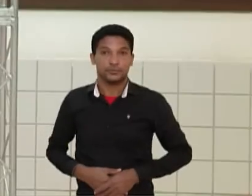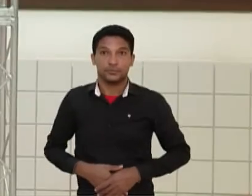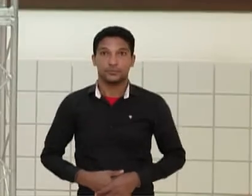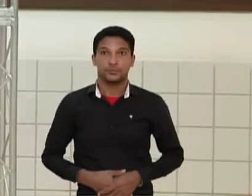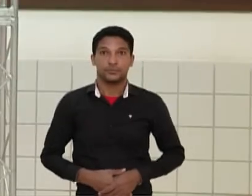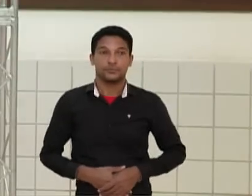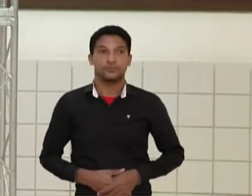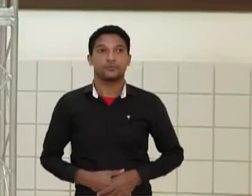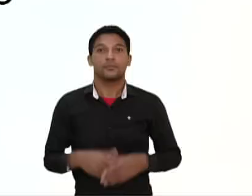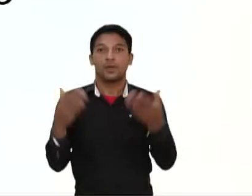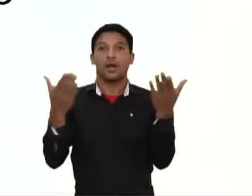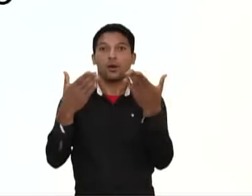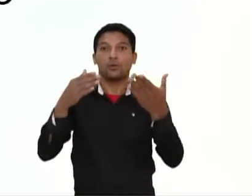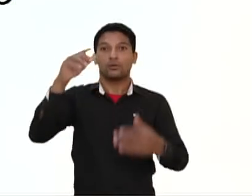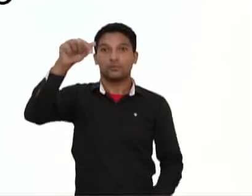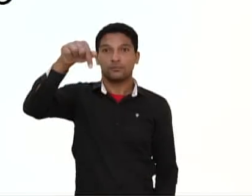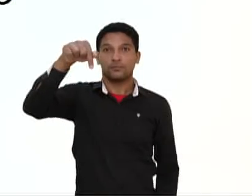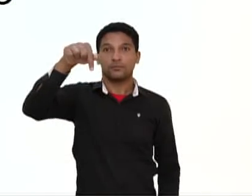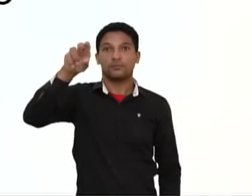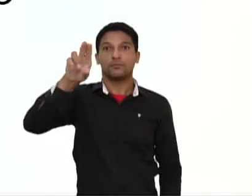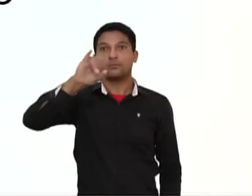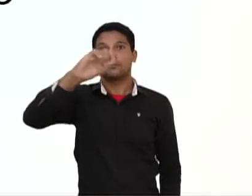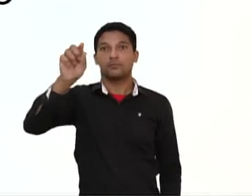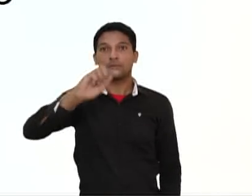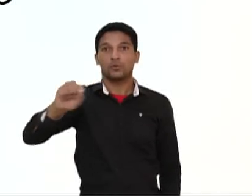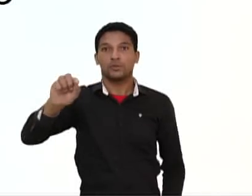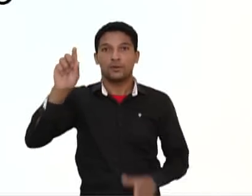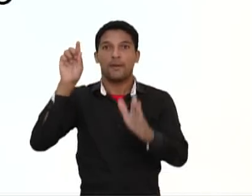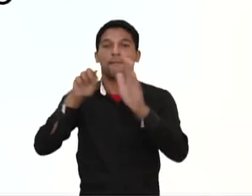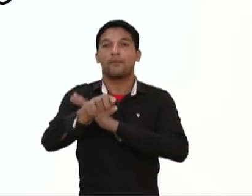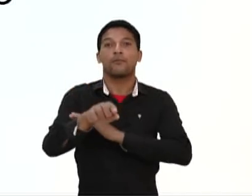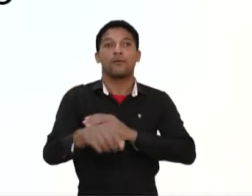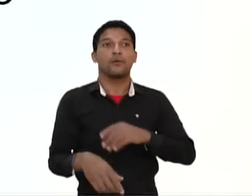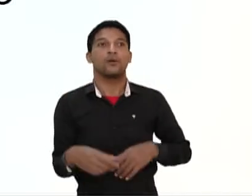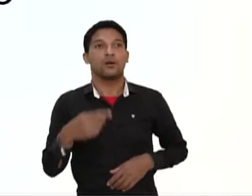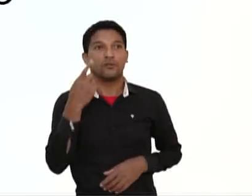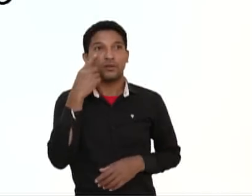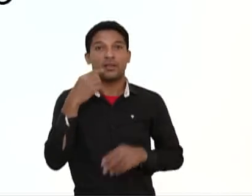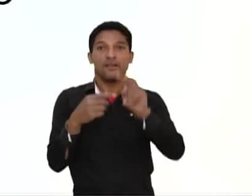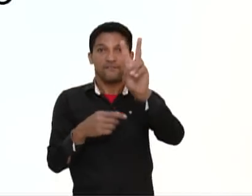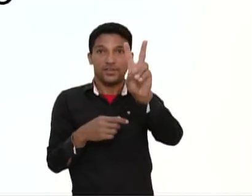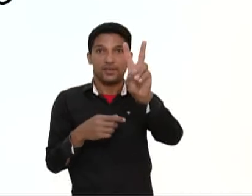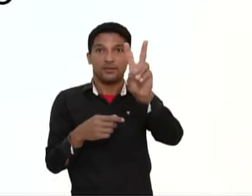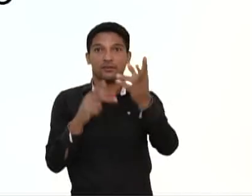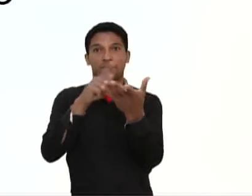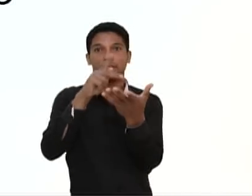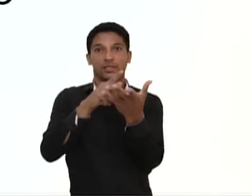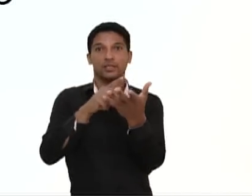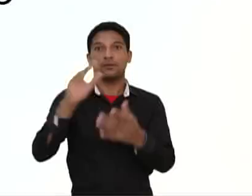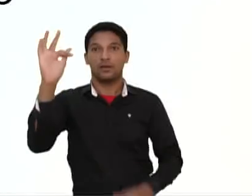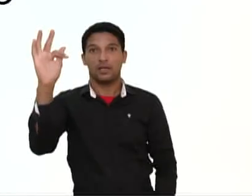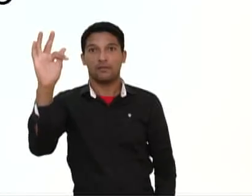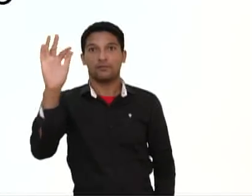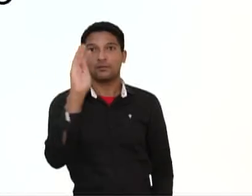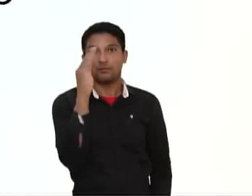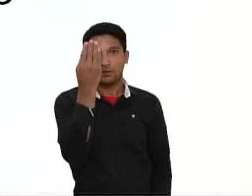Agora eu tenho aqui o quiz, certo? Use V para verdadeiro e F para falso. Eu vou ler as alternativas com você e você já vai pensando,